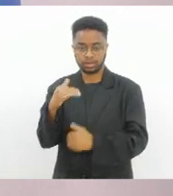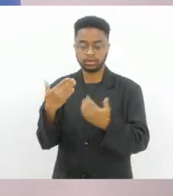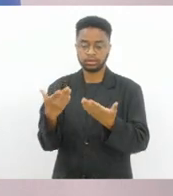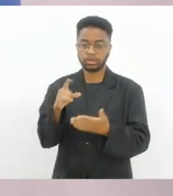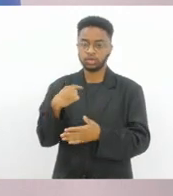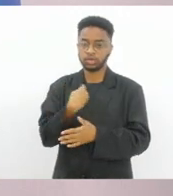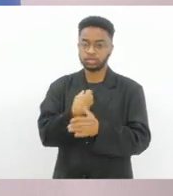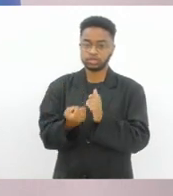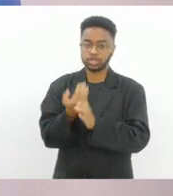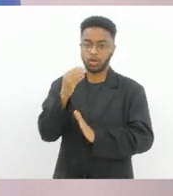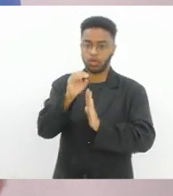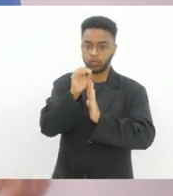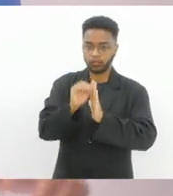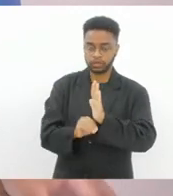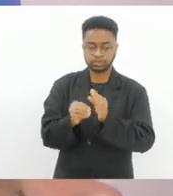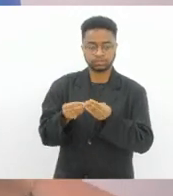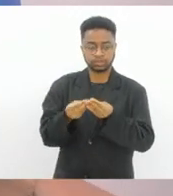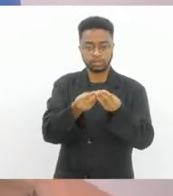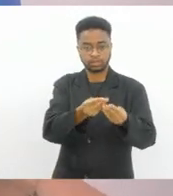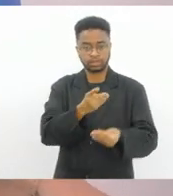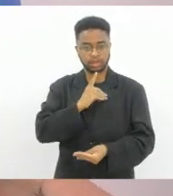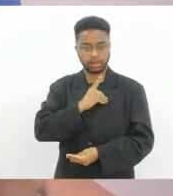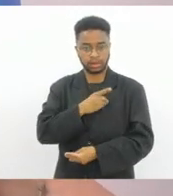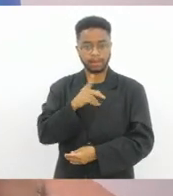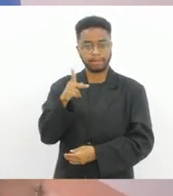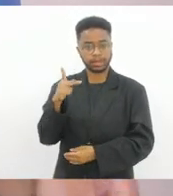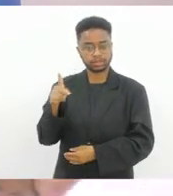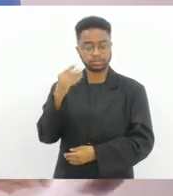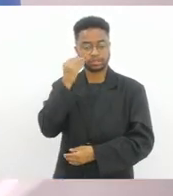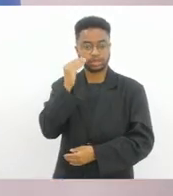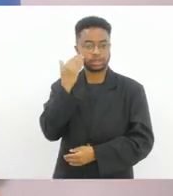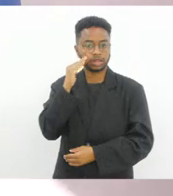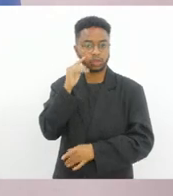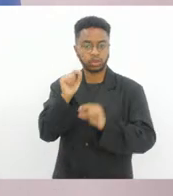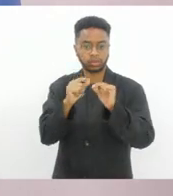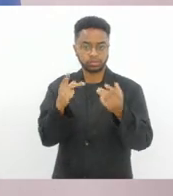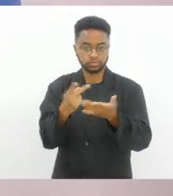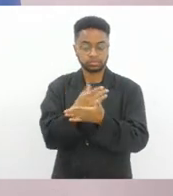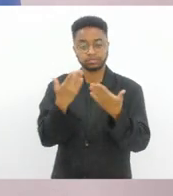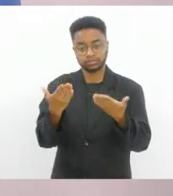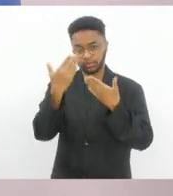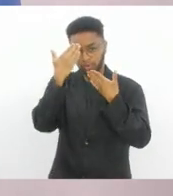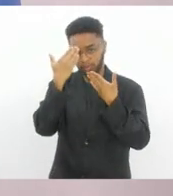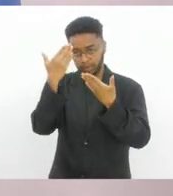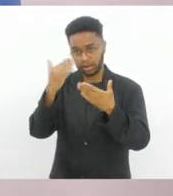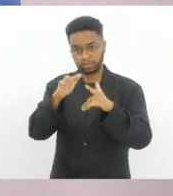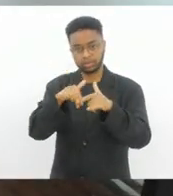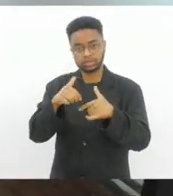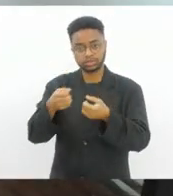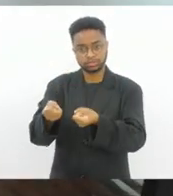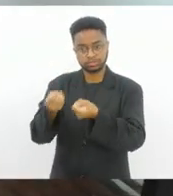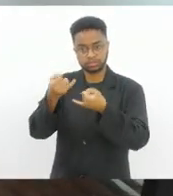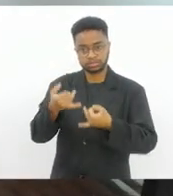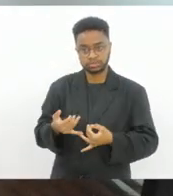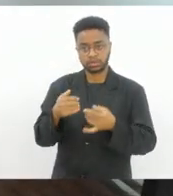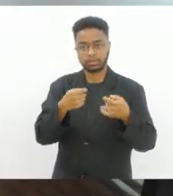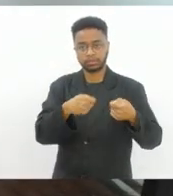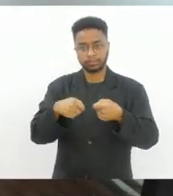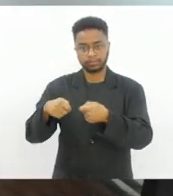um ofício à Delegacia de Paraty para entender o que é que aconteceu. Então, muito obrigada, Marco, por ter trazido essa